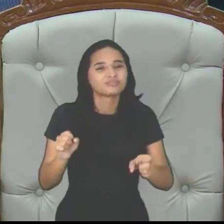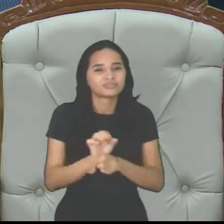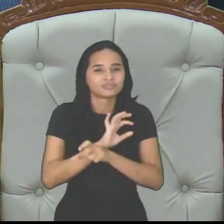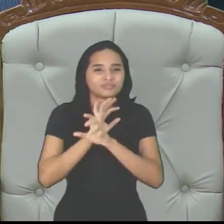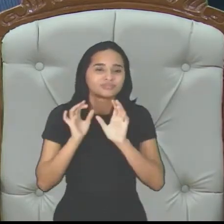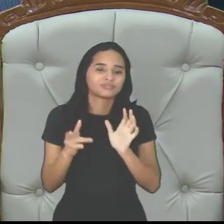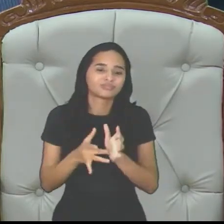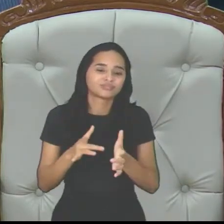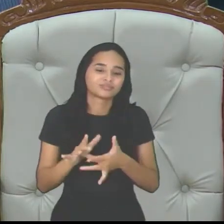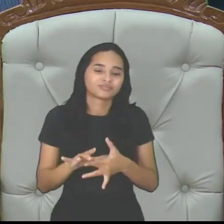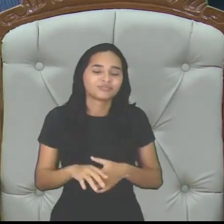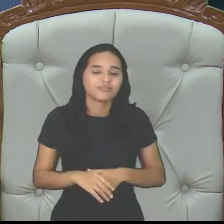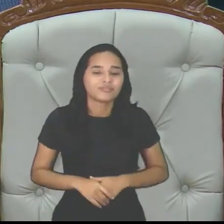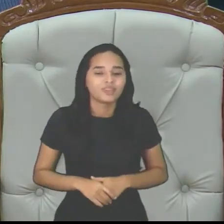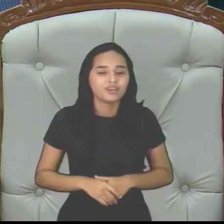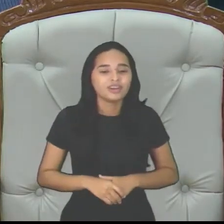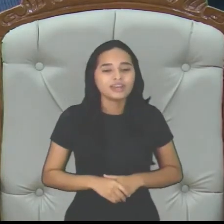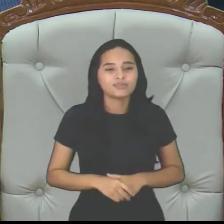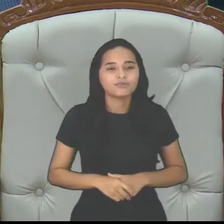a Jesus.